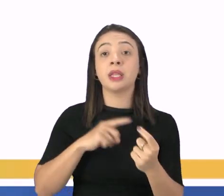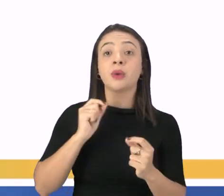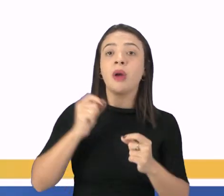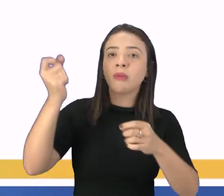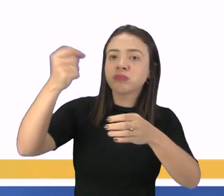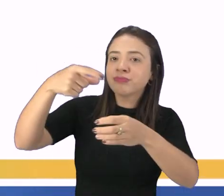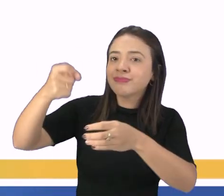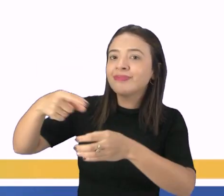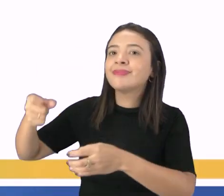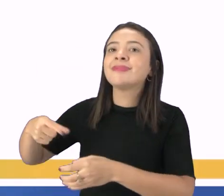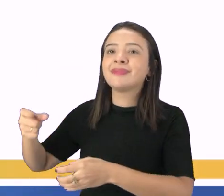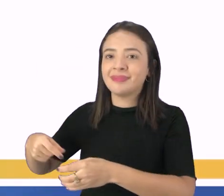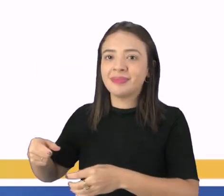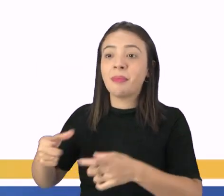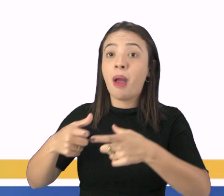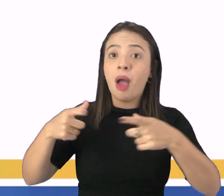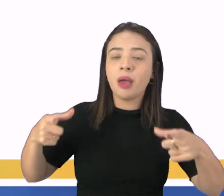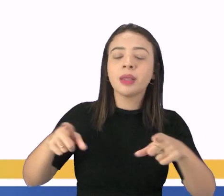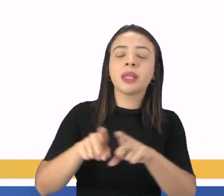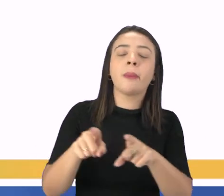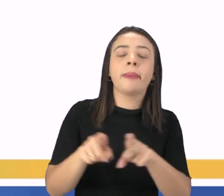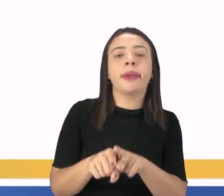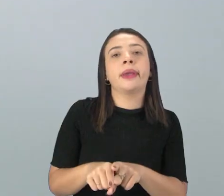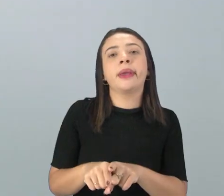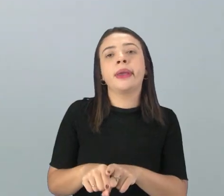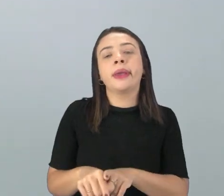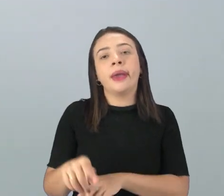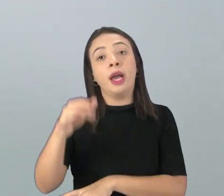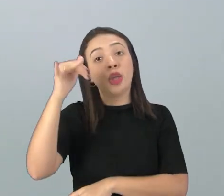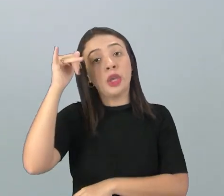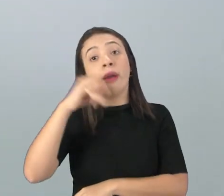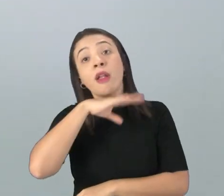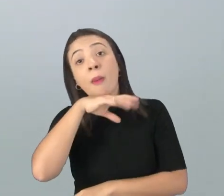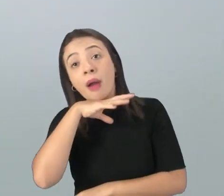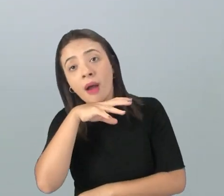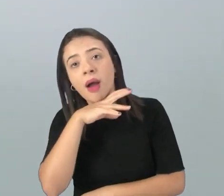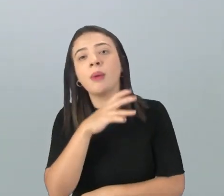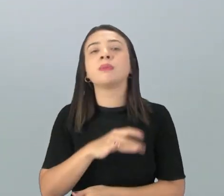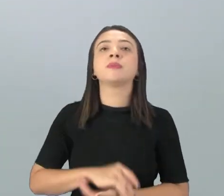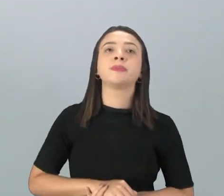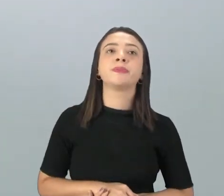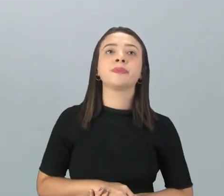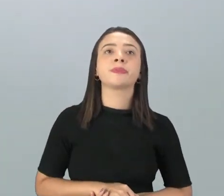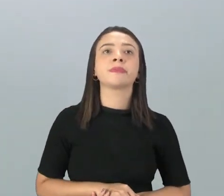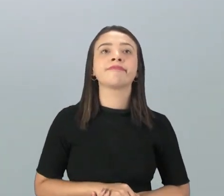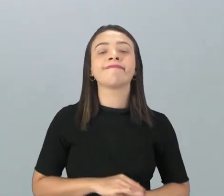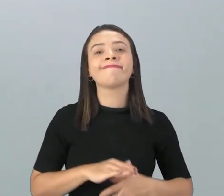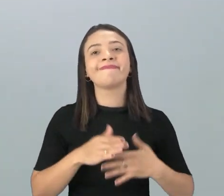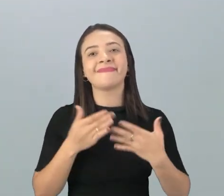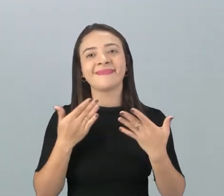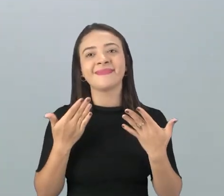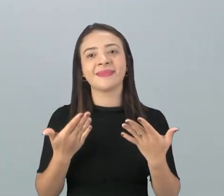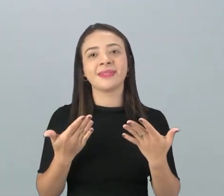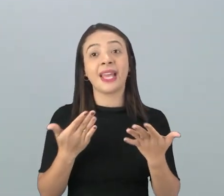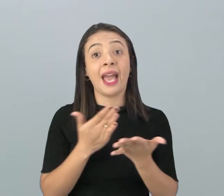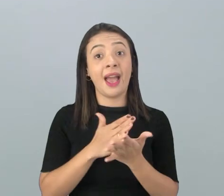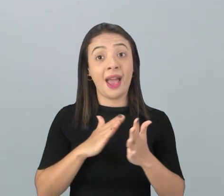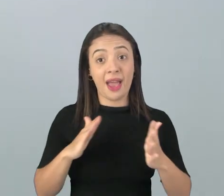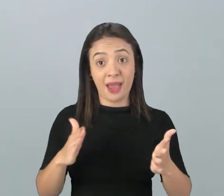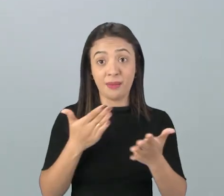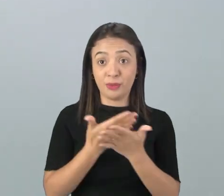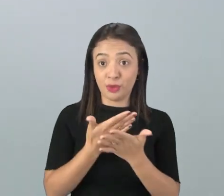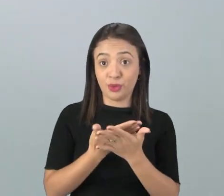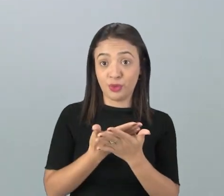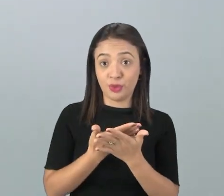cultivos agrícolas e criação de animais para essa região mais oeste. Então com isso a gente encerra essa